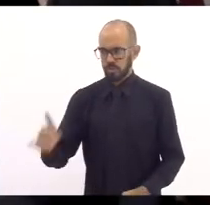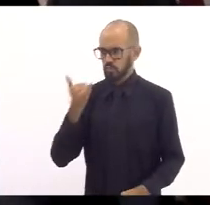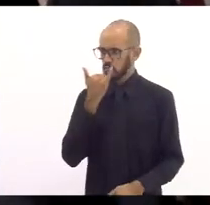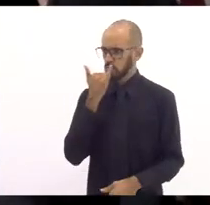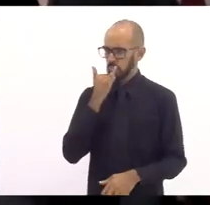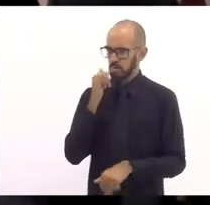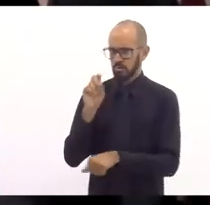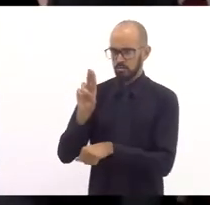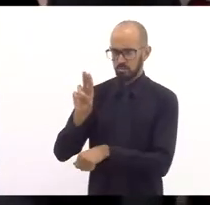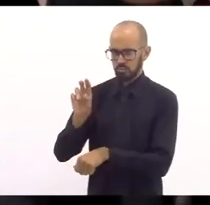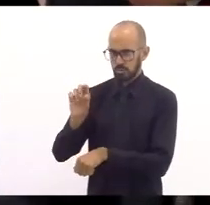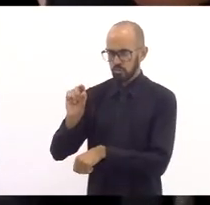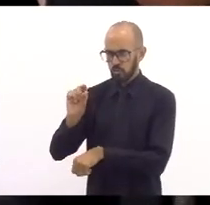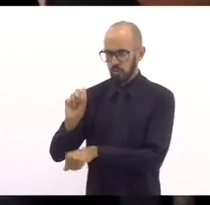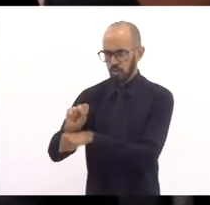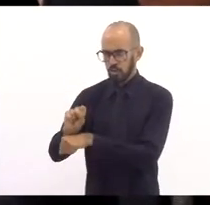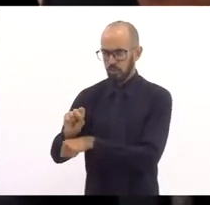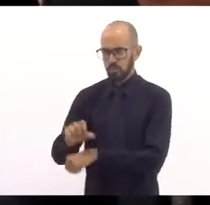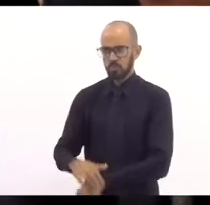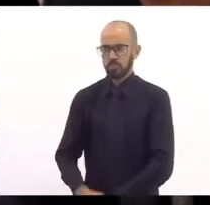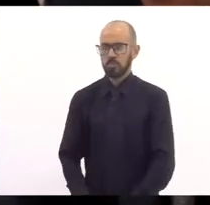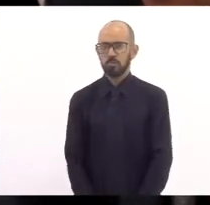um esclarecimento.